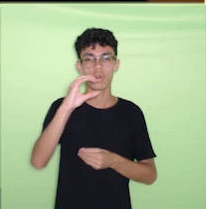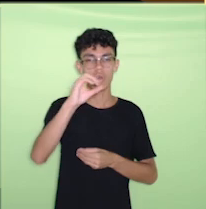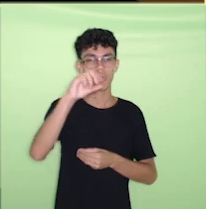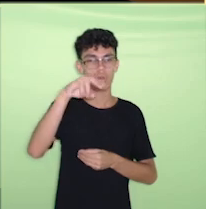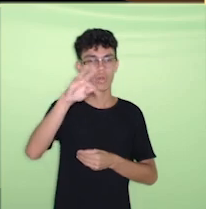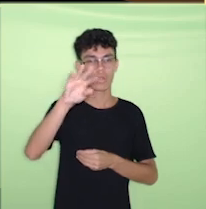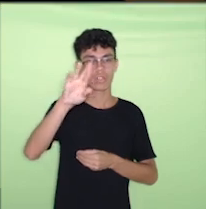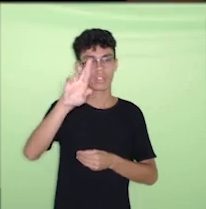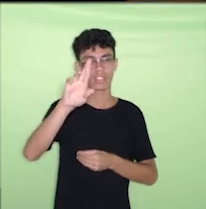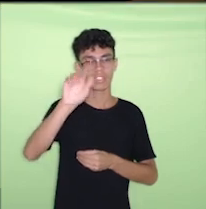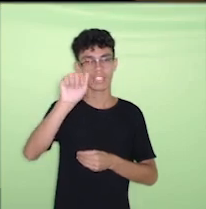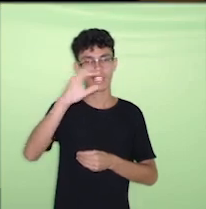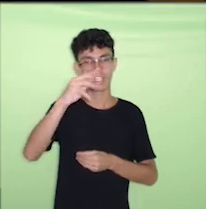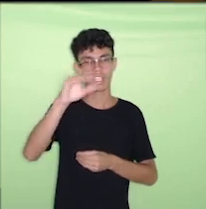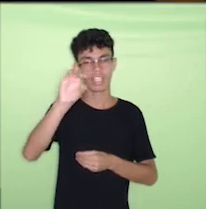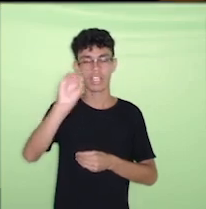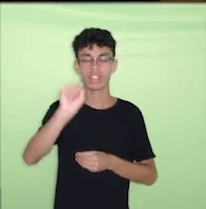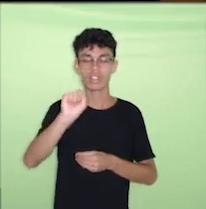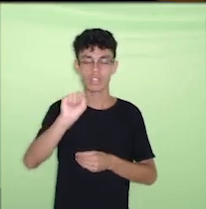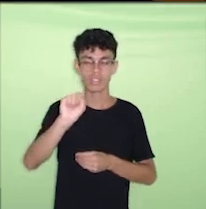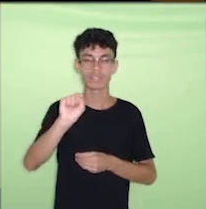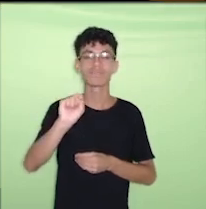Contrações. Chegaram a isso?